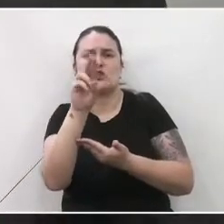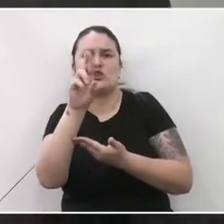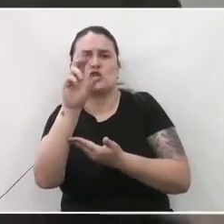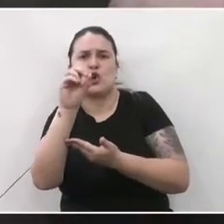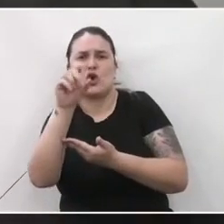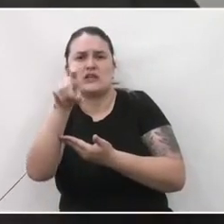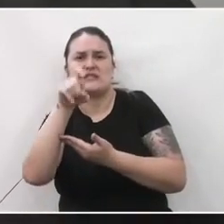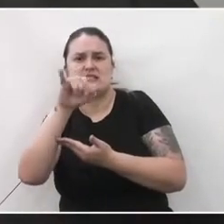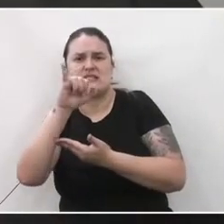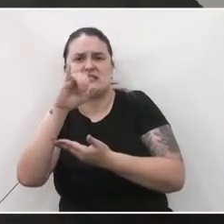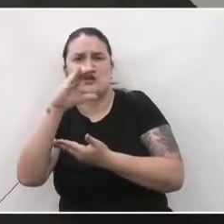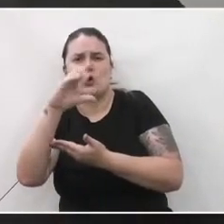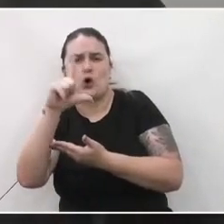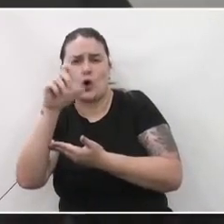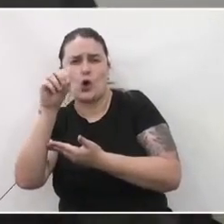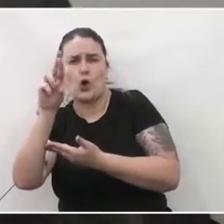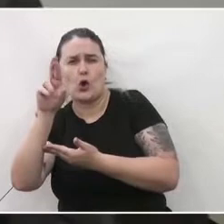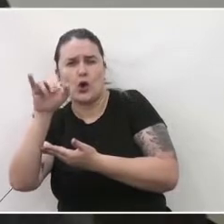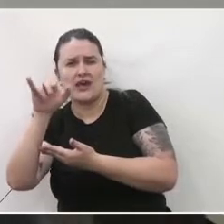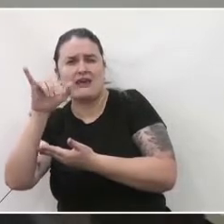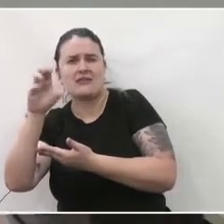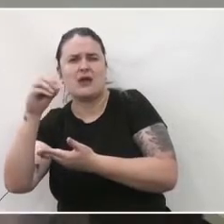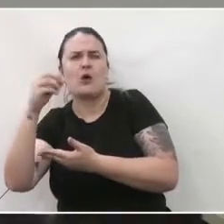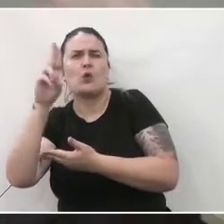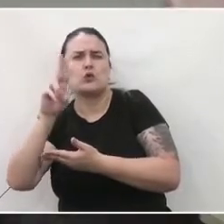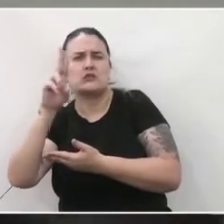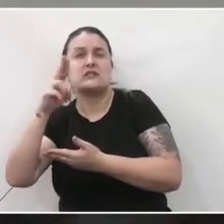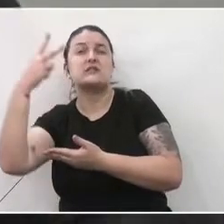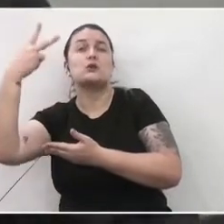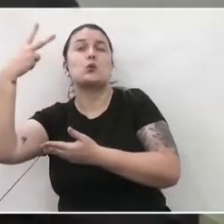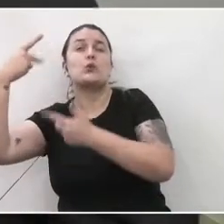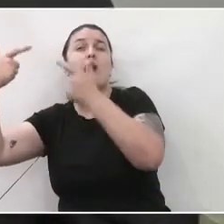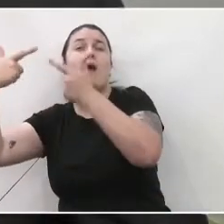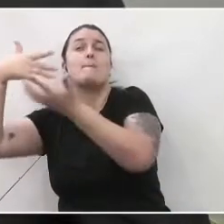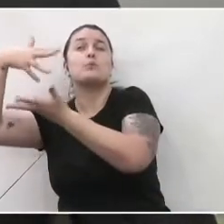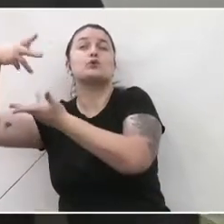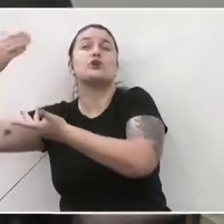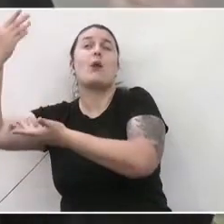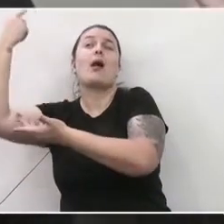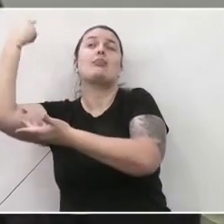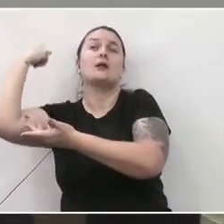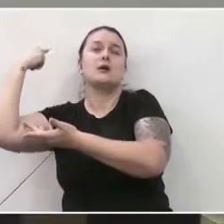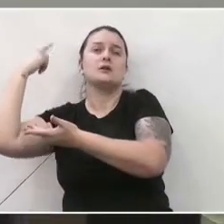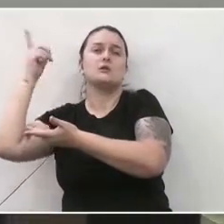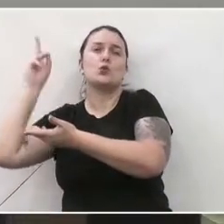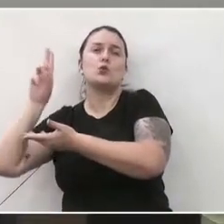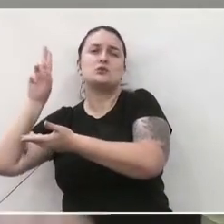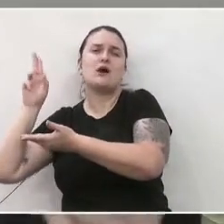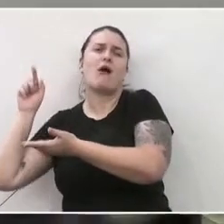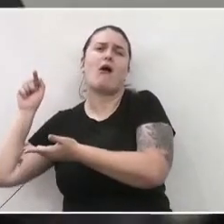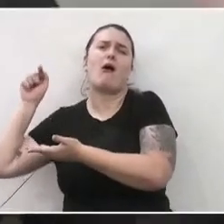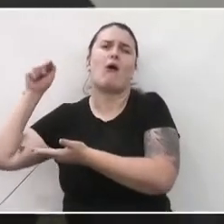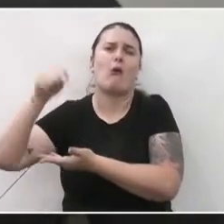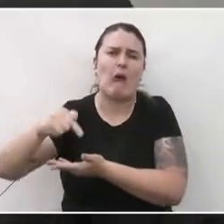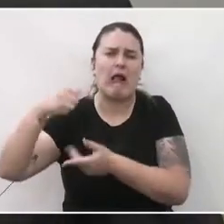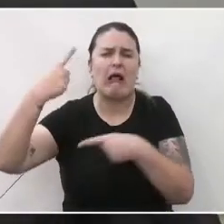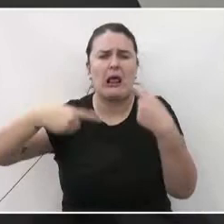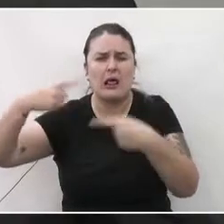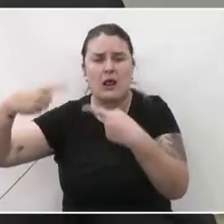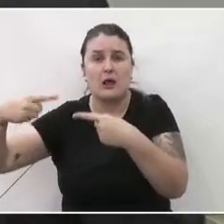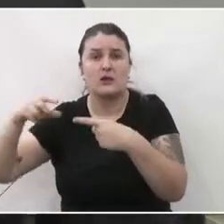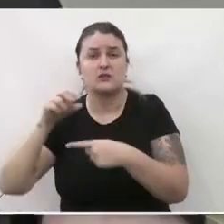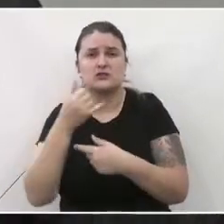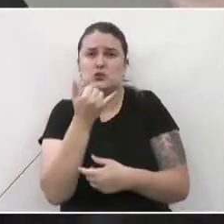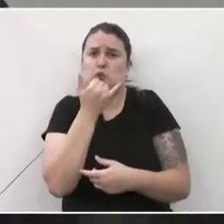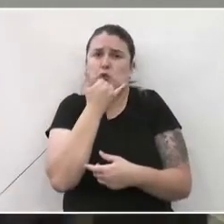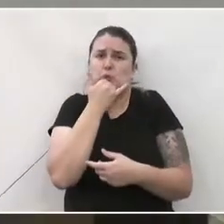desde da Segunda Guerra Mundial e só agora estão batendo nela, me desculpa, mas se fôssemos para